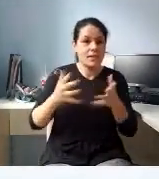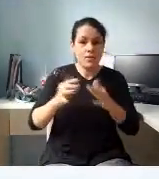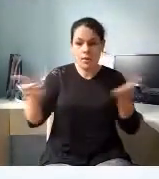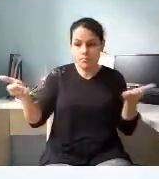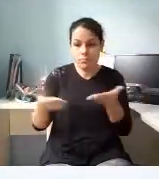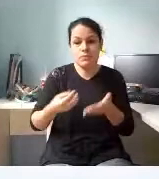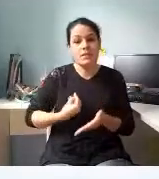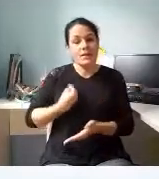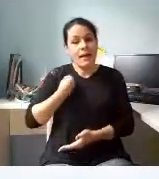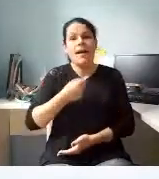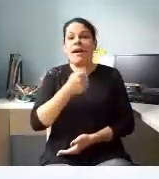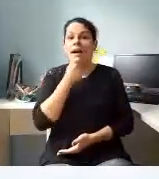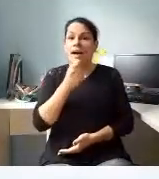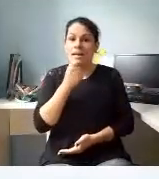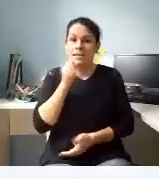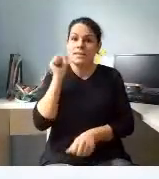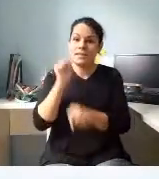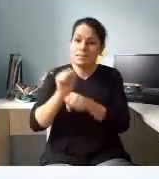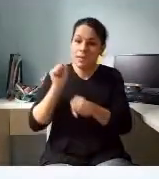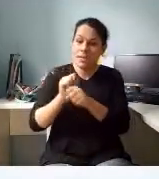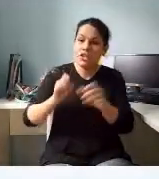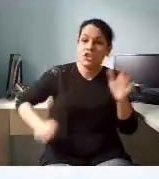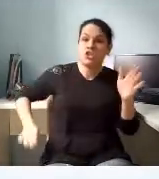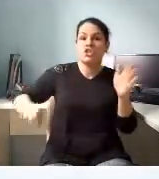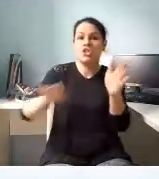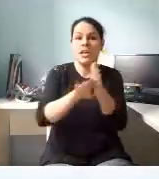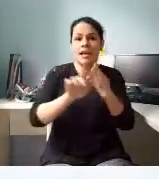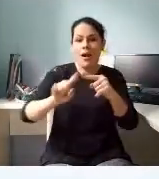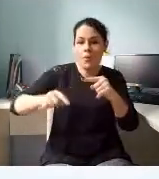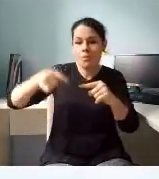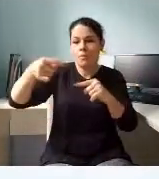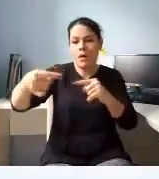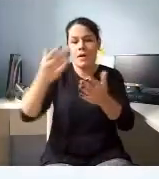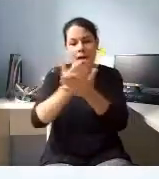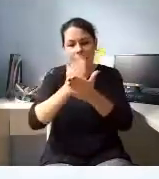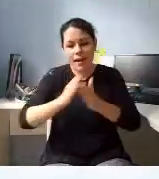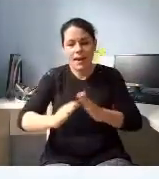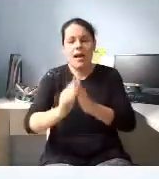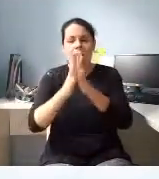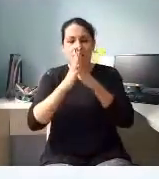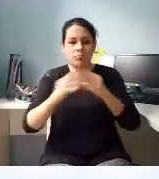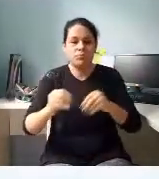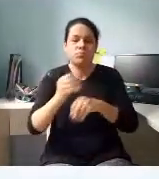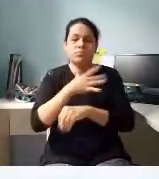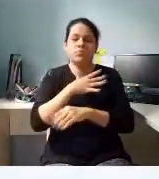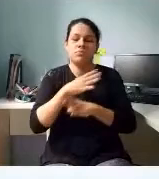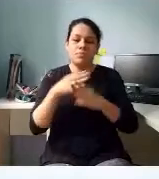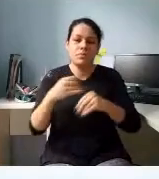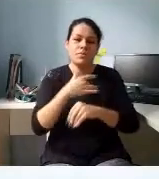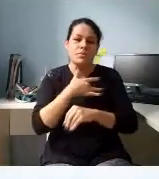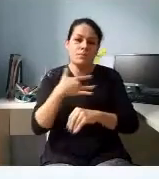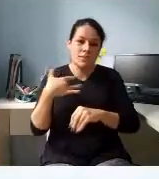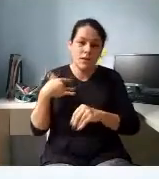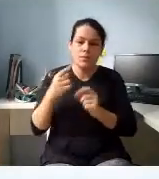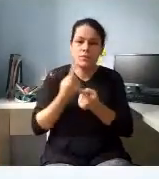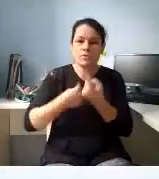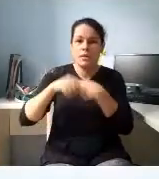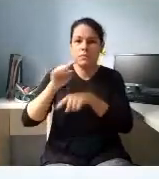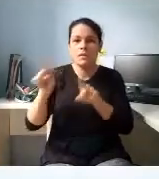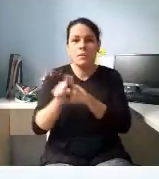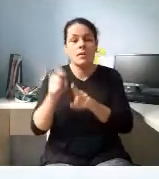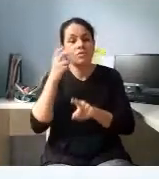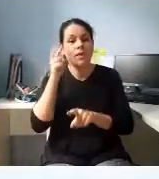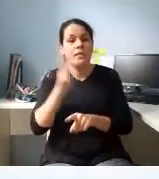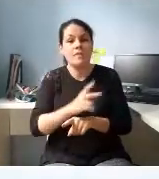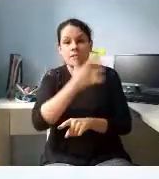ainda no Covid esperando o pós. E Sim. nesse pós a gente vai ter que ter uma abertura grande para o diálogo com esses atores, que são esses atores,